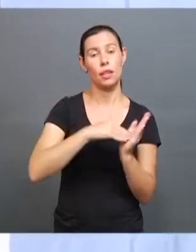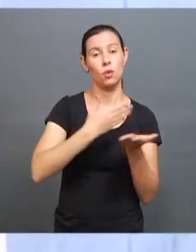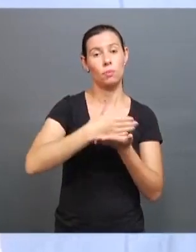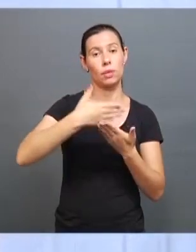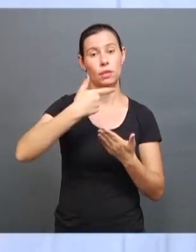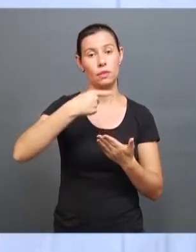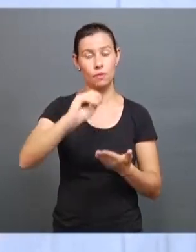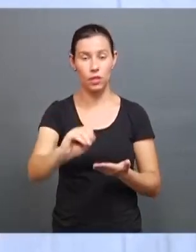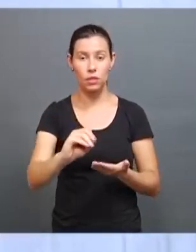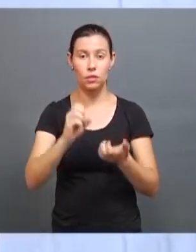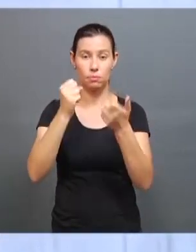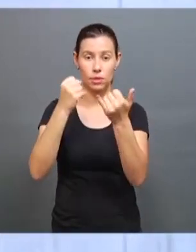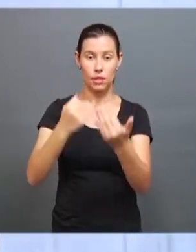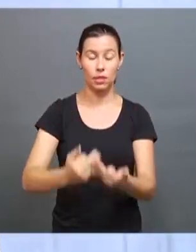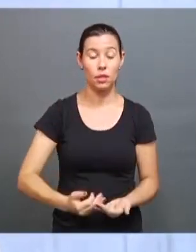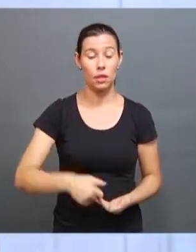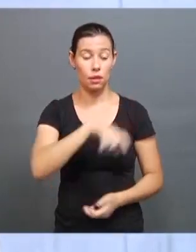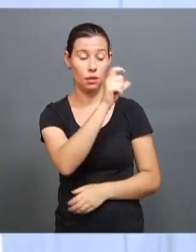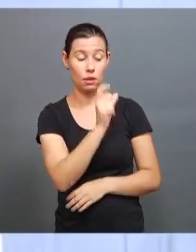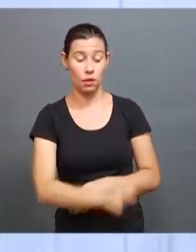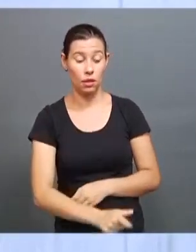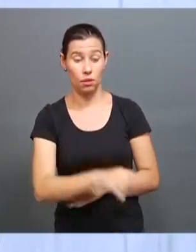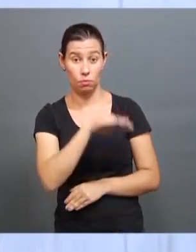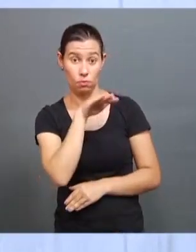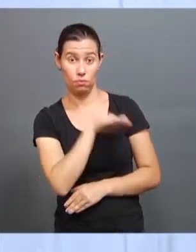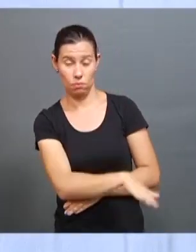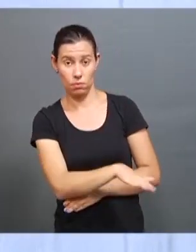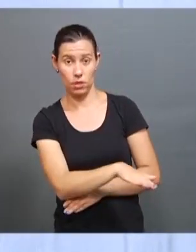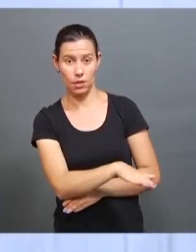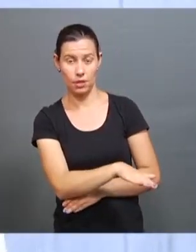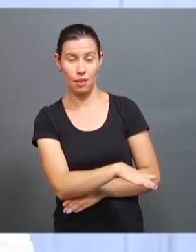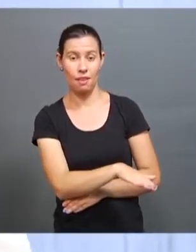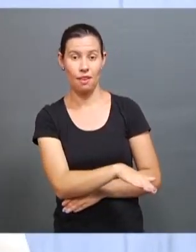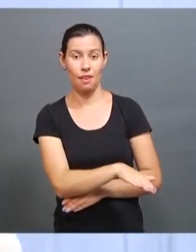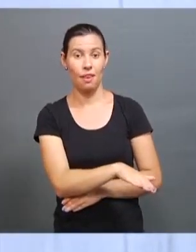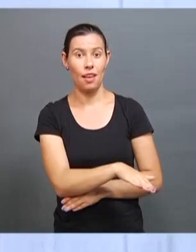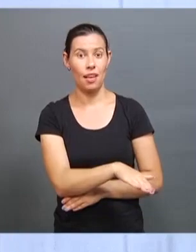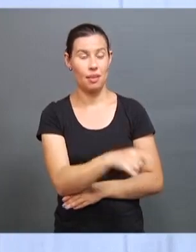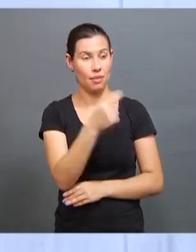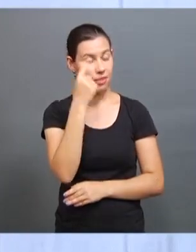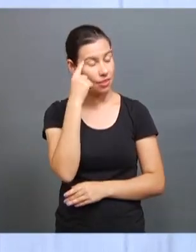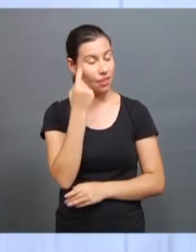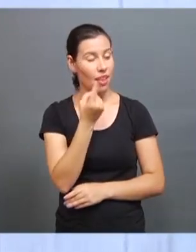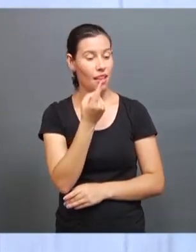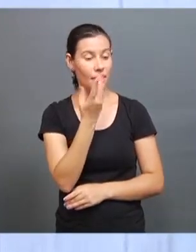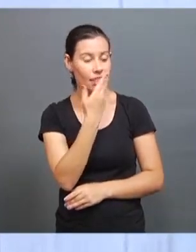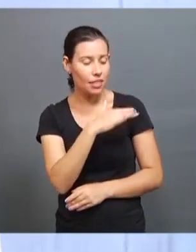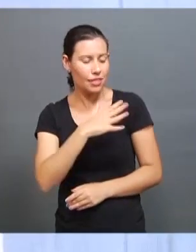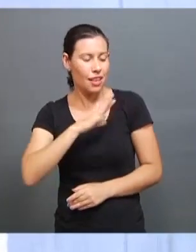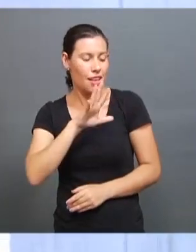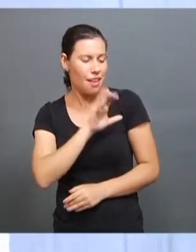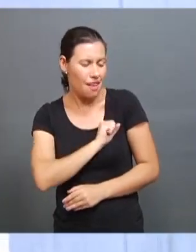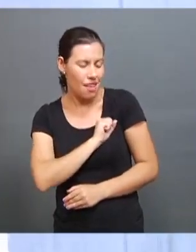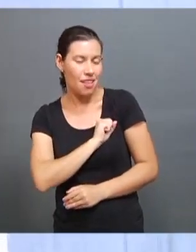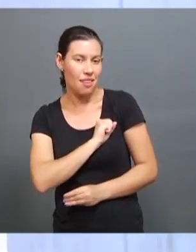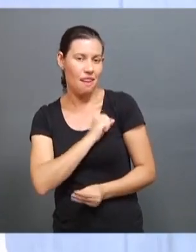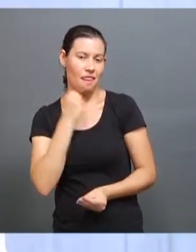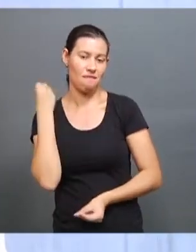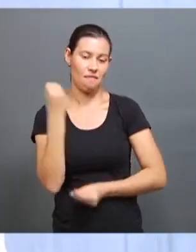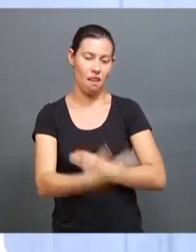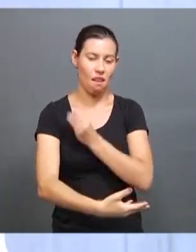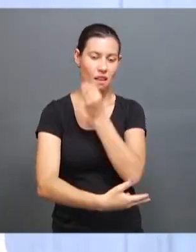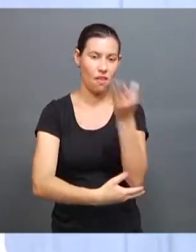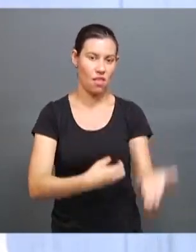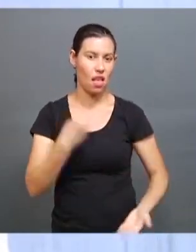não era esse estereótipo, né, de que a gente é de status, né, a gente gosta de ser uma criança, a gente quer dar tudo para nossa criança. A criança, ela era uma